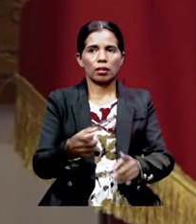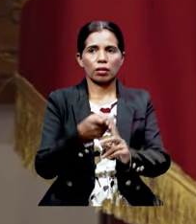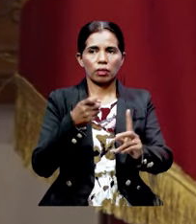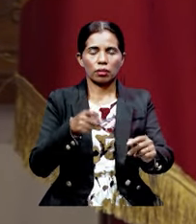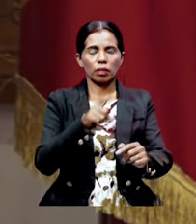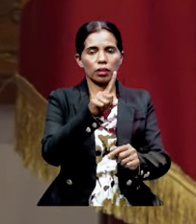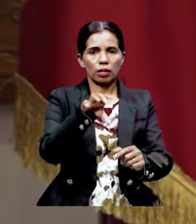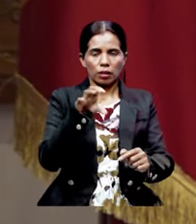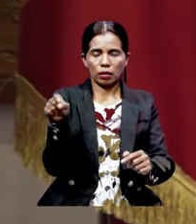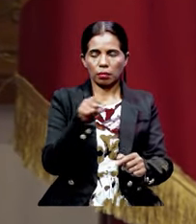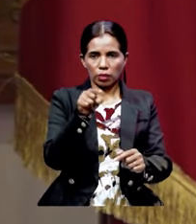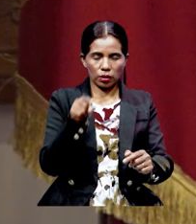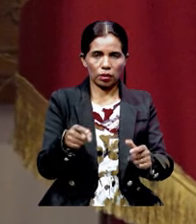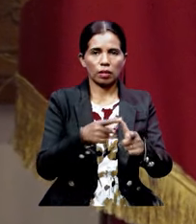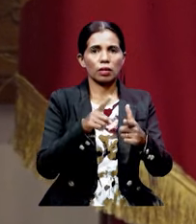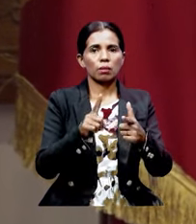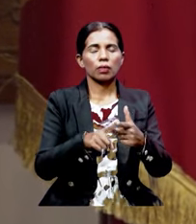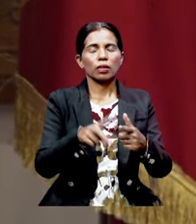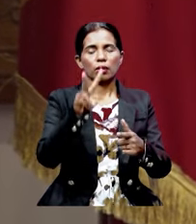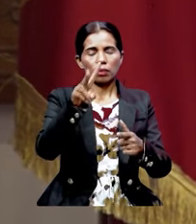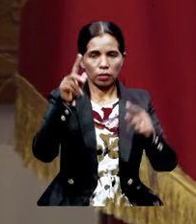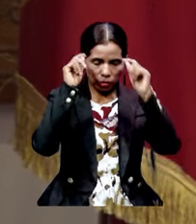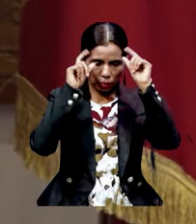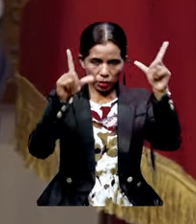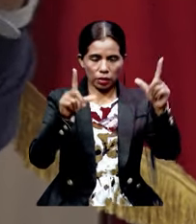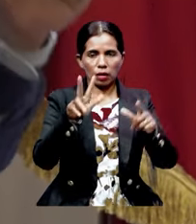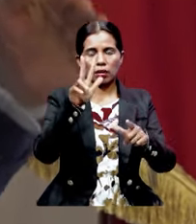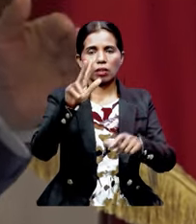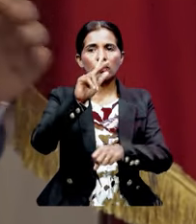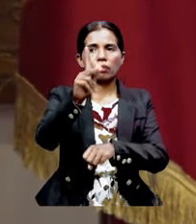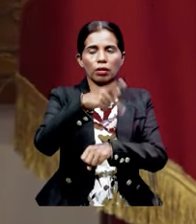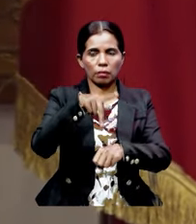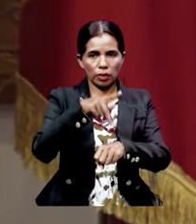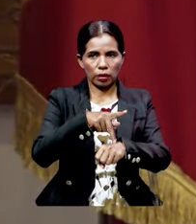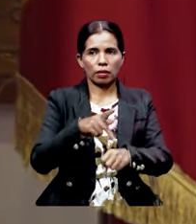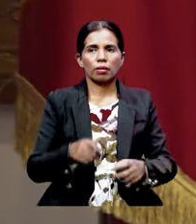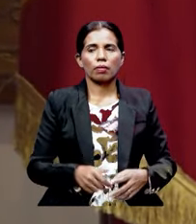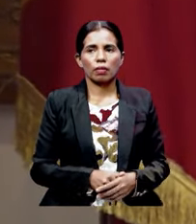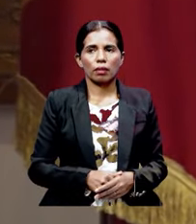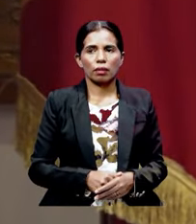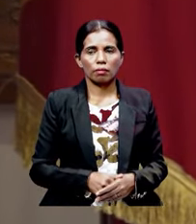100%. Segundo, Timor-Leste. Terceiro, Filipinas. Mas ia Craig Liu. Né?